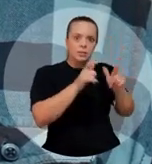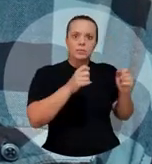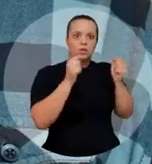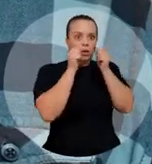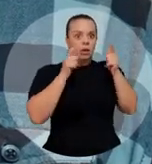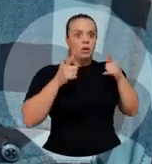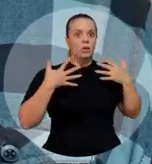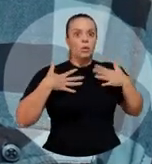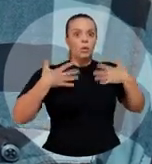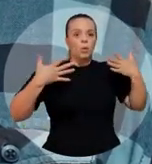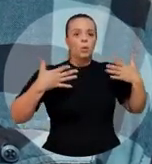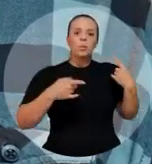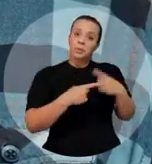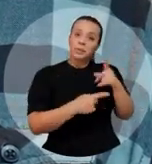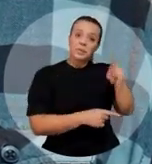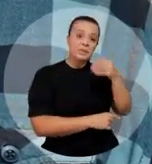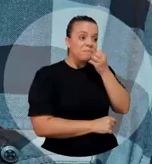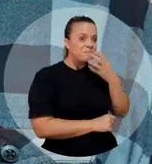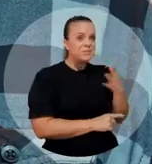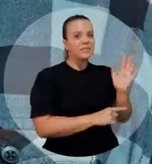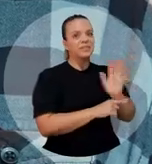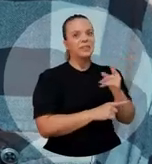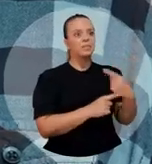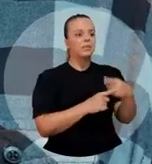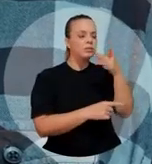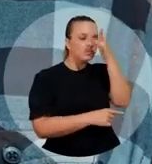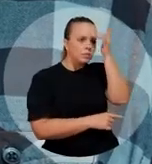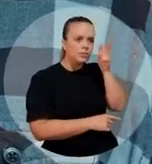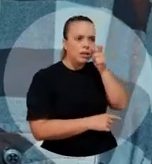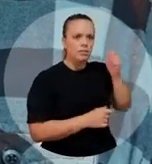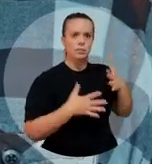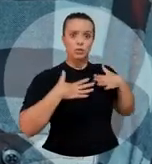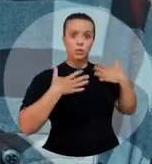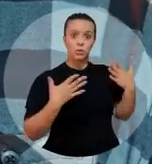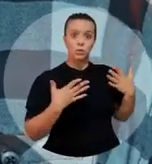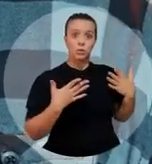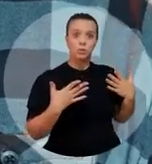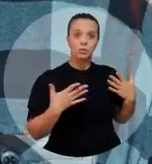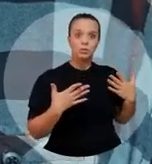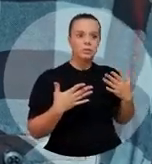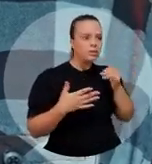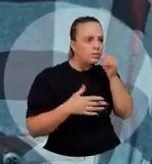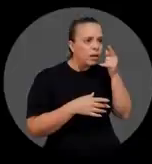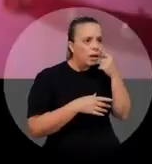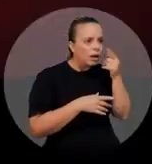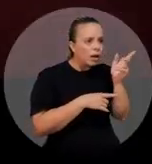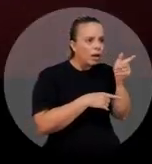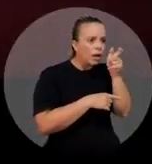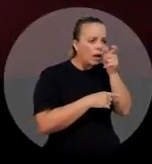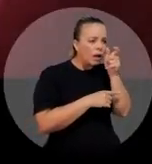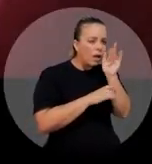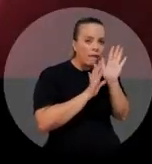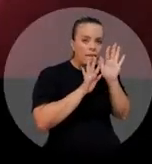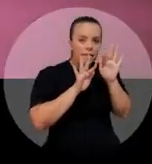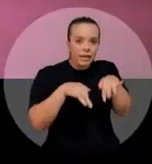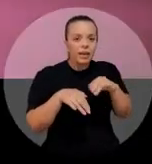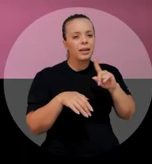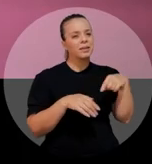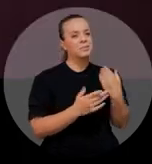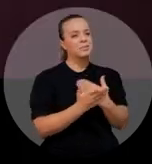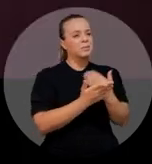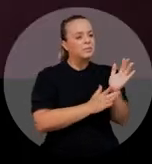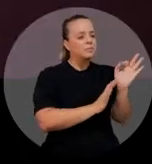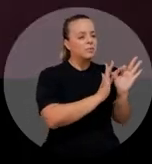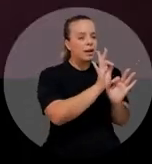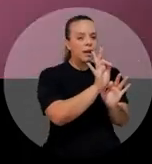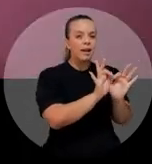pouco as pessoas, que essa que é a parte divertida desse filme, é o choque, assim, né, que a galera recebe no final dele. E aí a gente começou a trabalhar